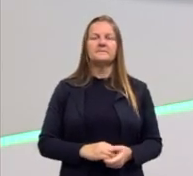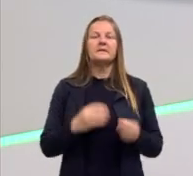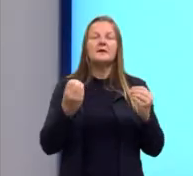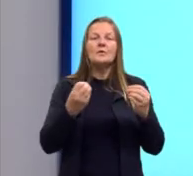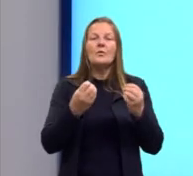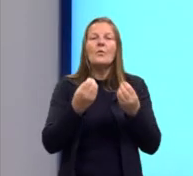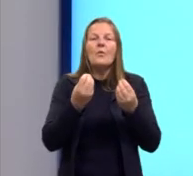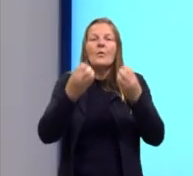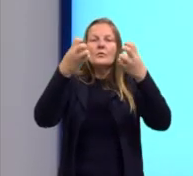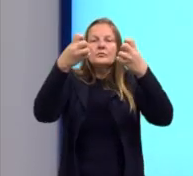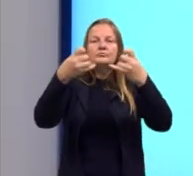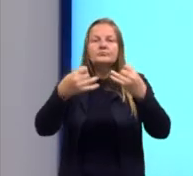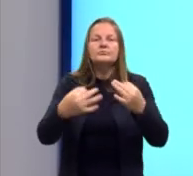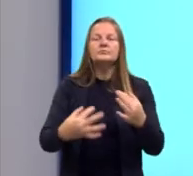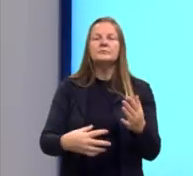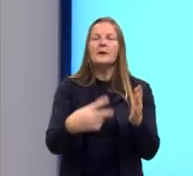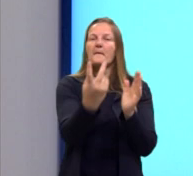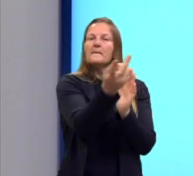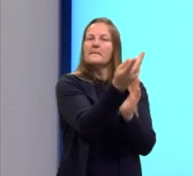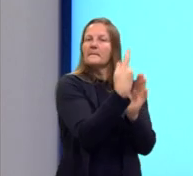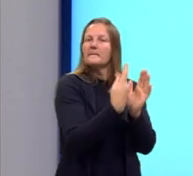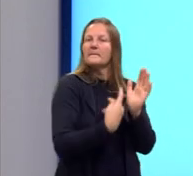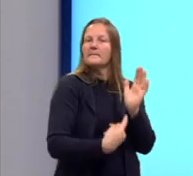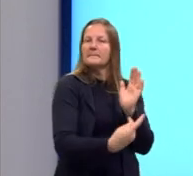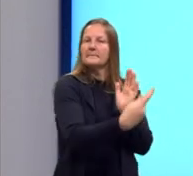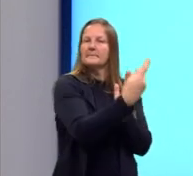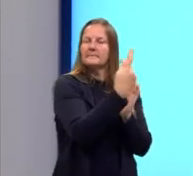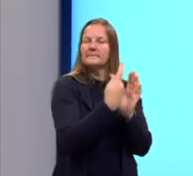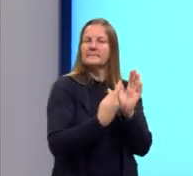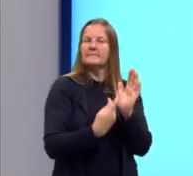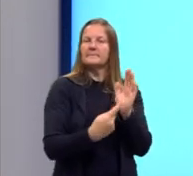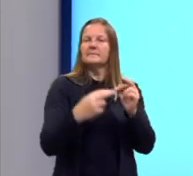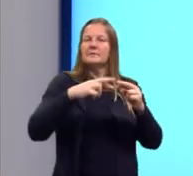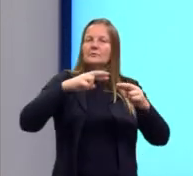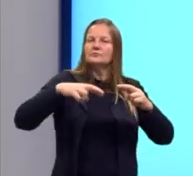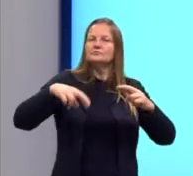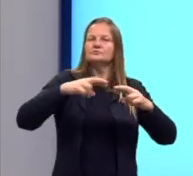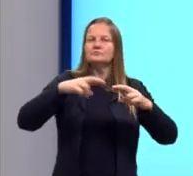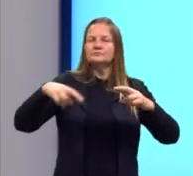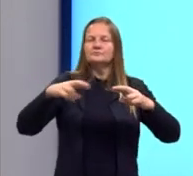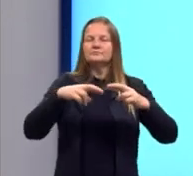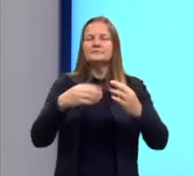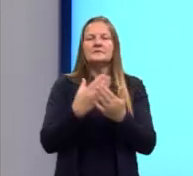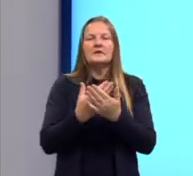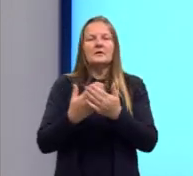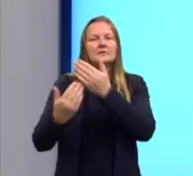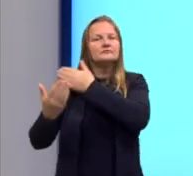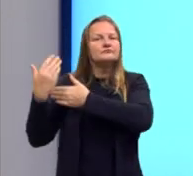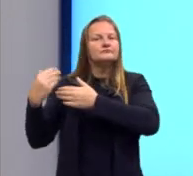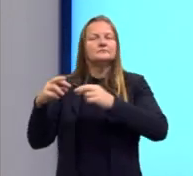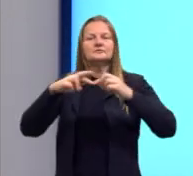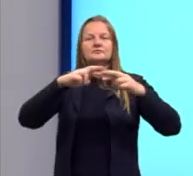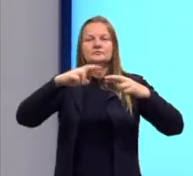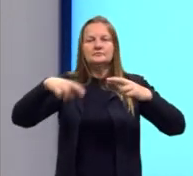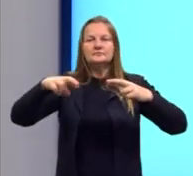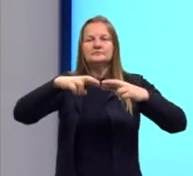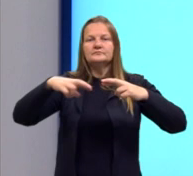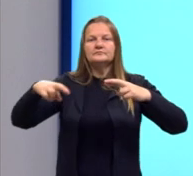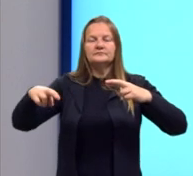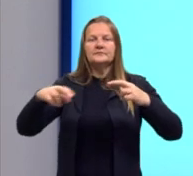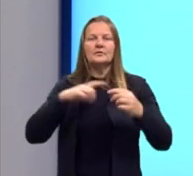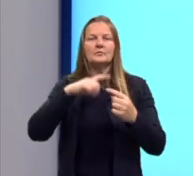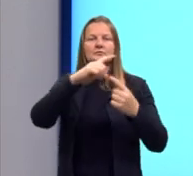e claro né a gente falou de Associação de Resistores foi um bom tempo nas nossas aulas falando sobre